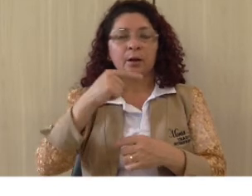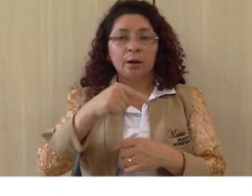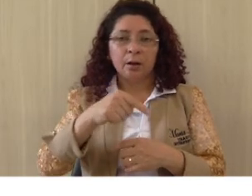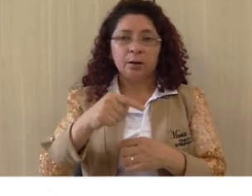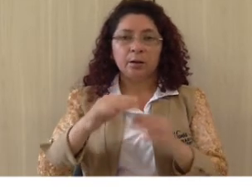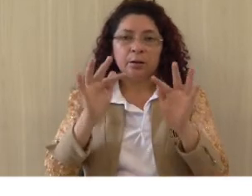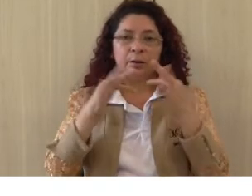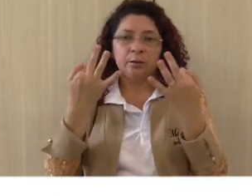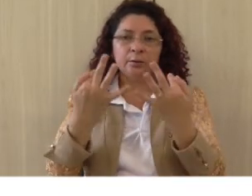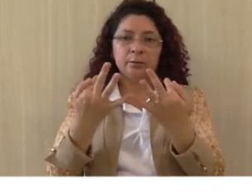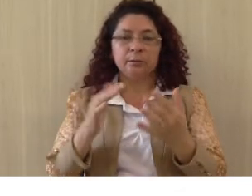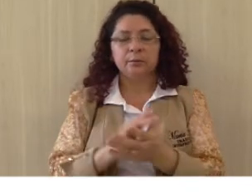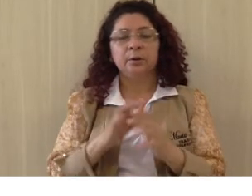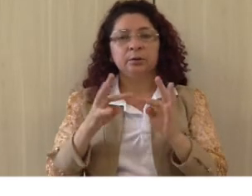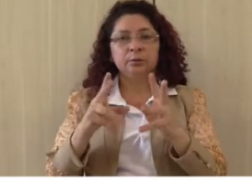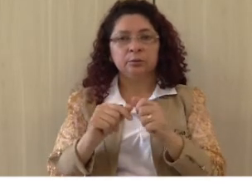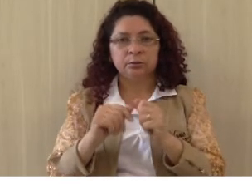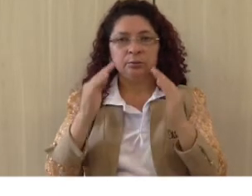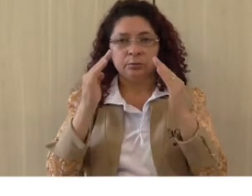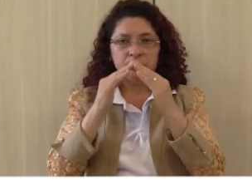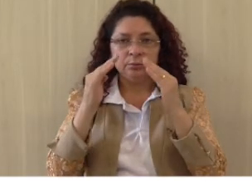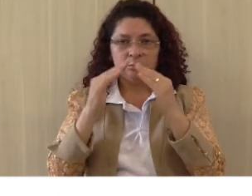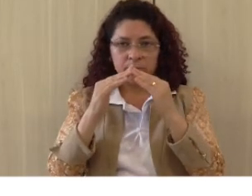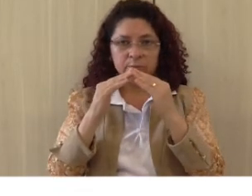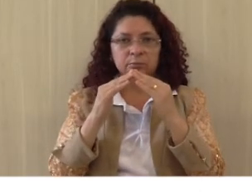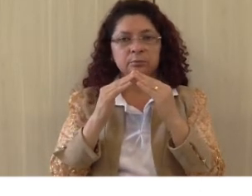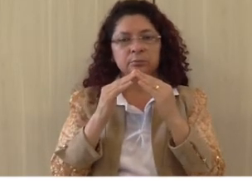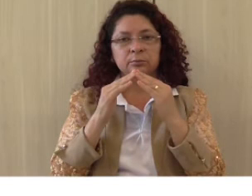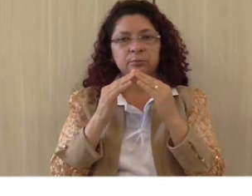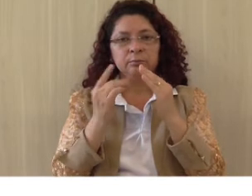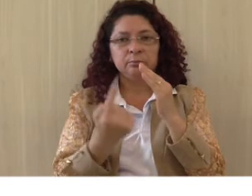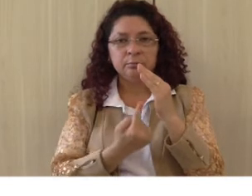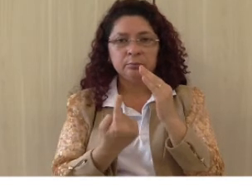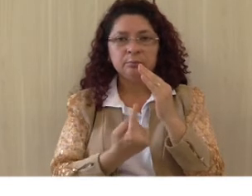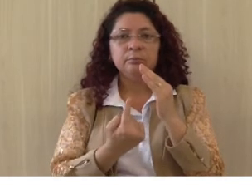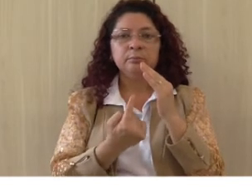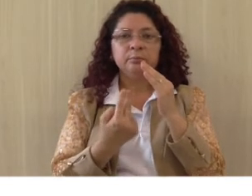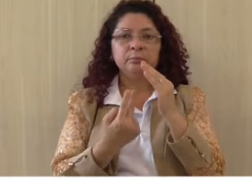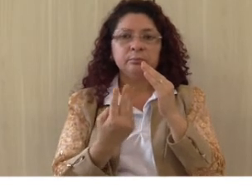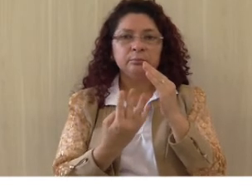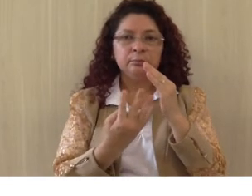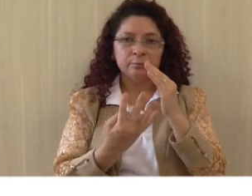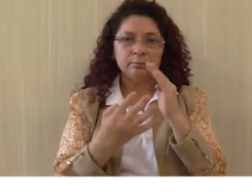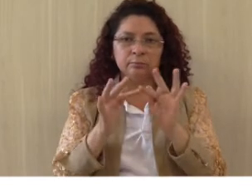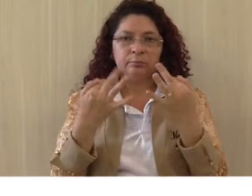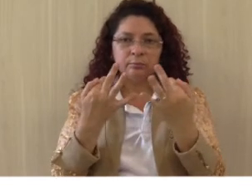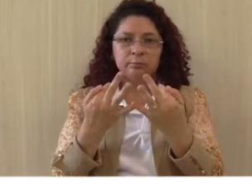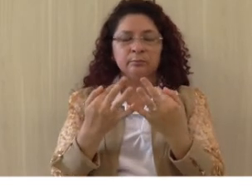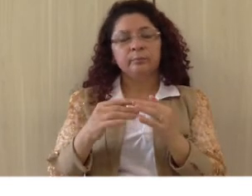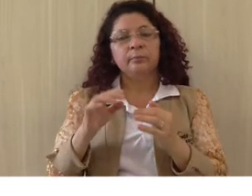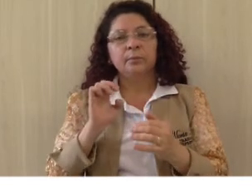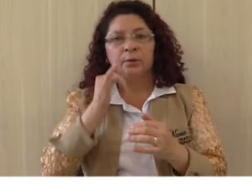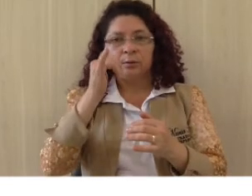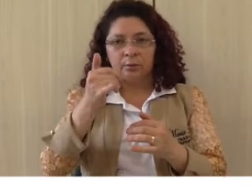unidade familiar, todas moradoras em um mesmo domicílio. Para os efeitos deste edital, a